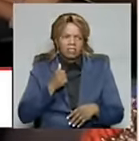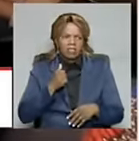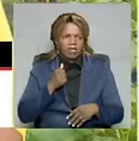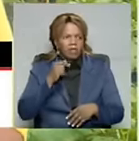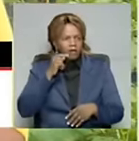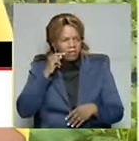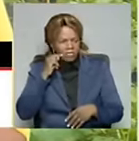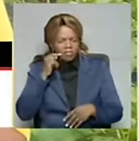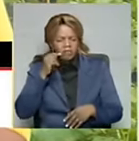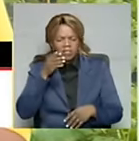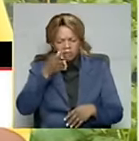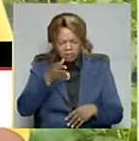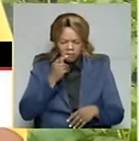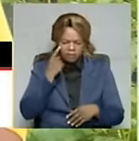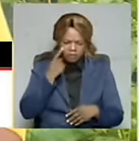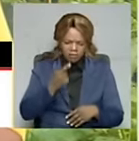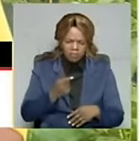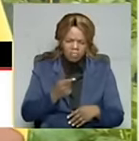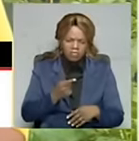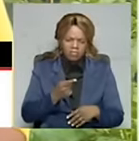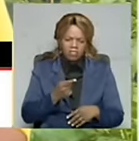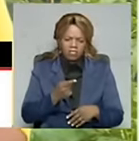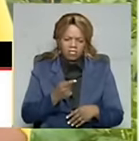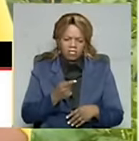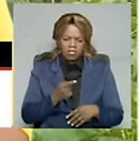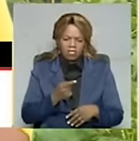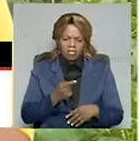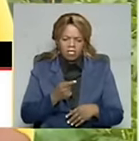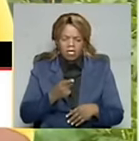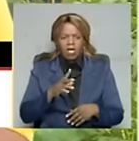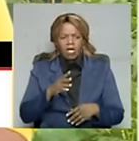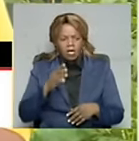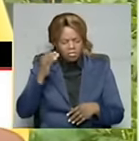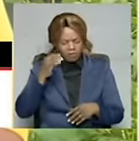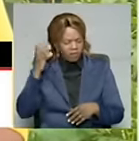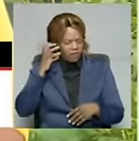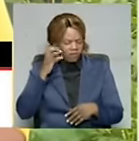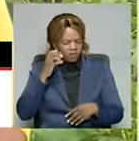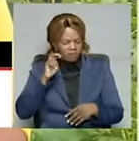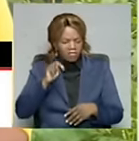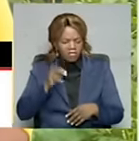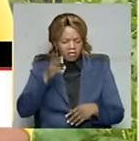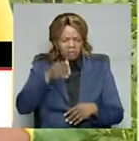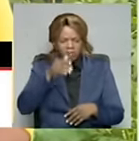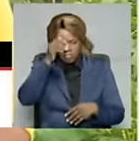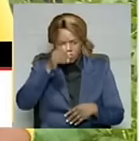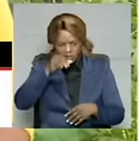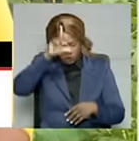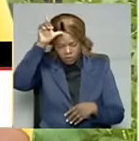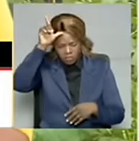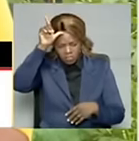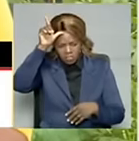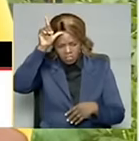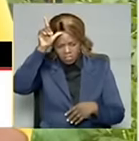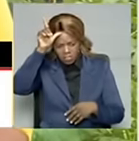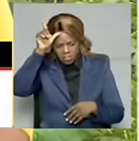manifestou-se a preocupação de que ele teria ido a Luanda para uma reconsulta. Foi justamente no último dia